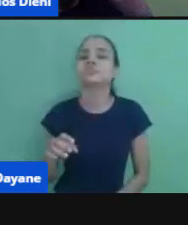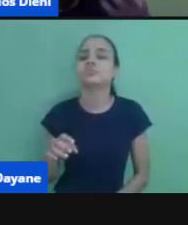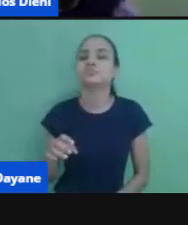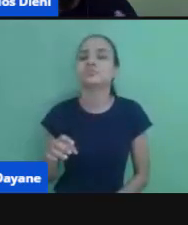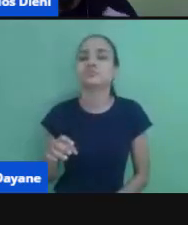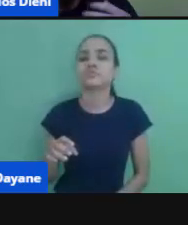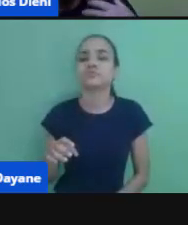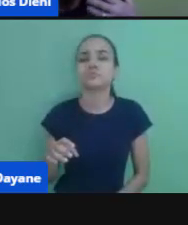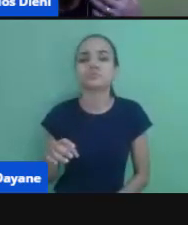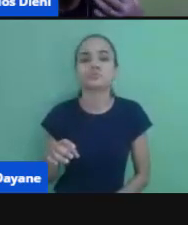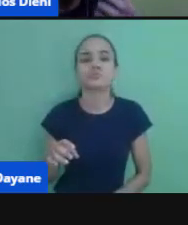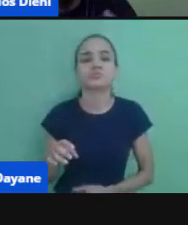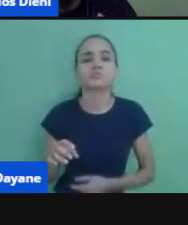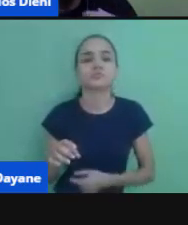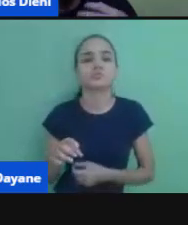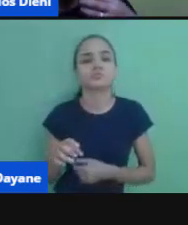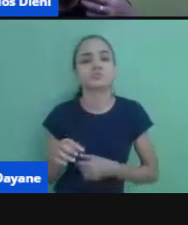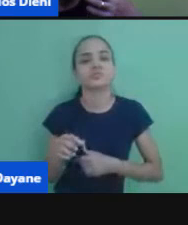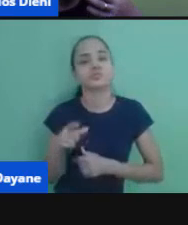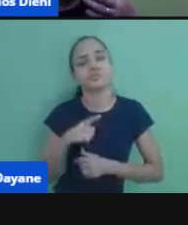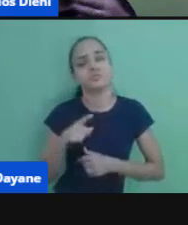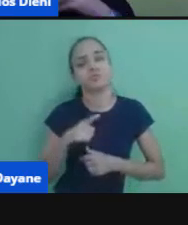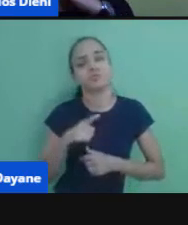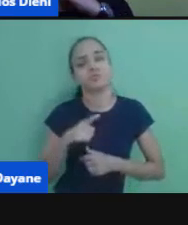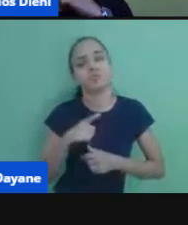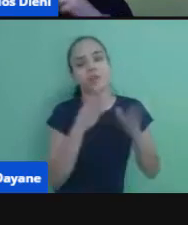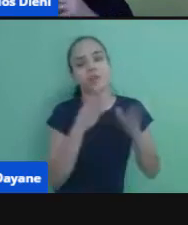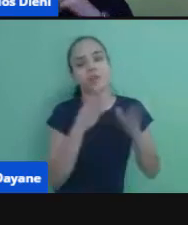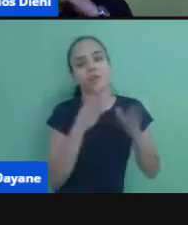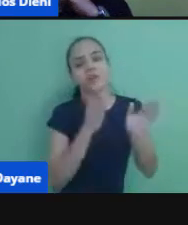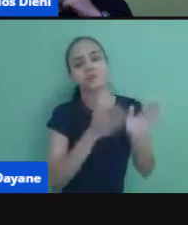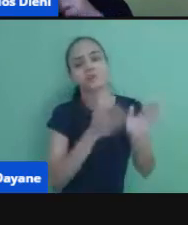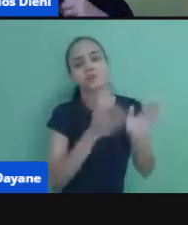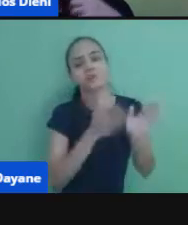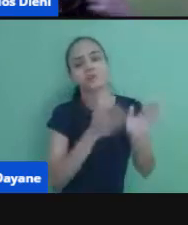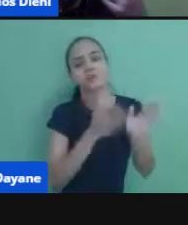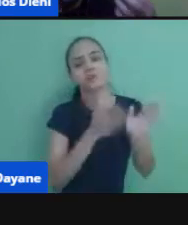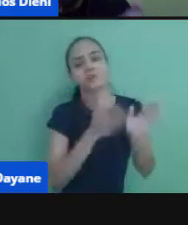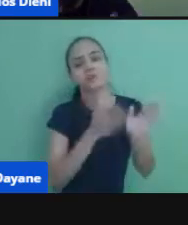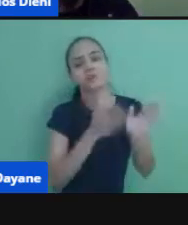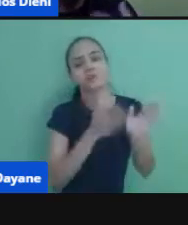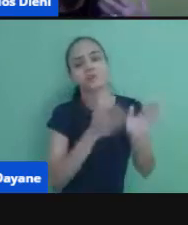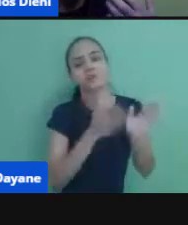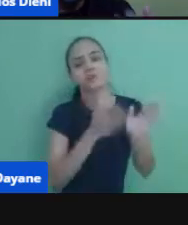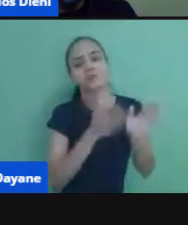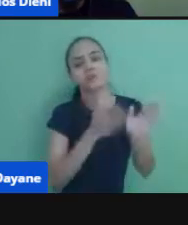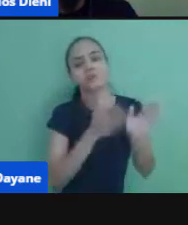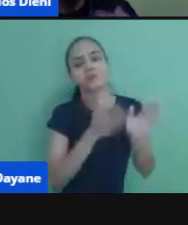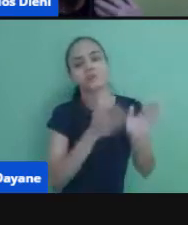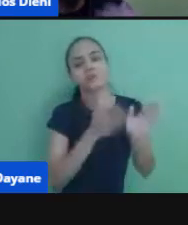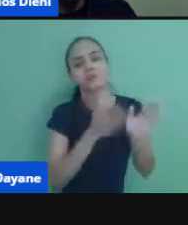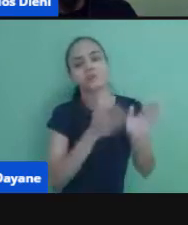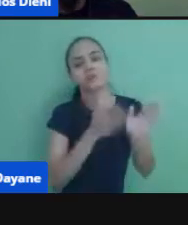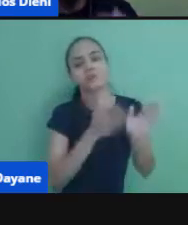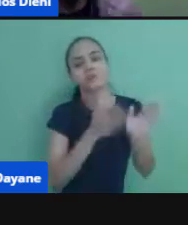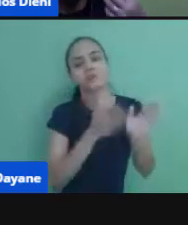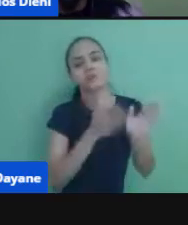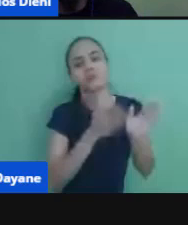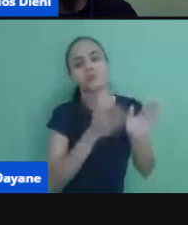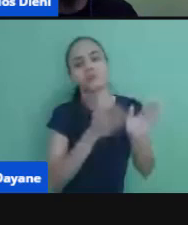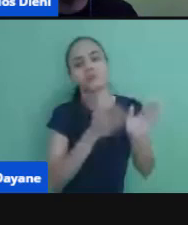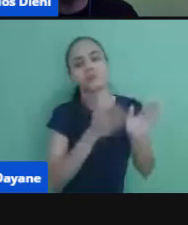uma série de etapas que desenvolver um processo de produção. Que seria a ideia, o roteiro, o